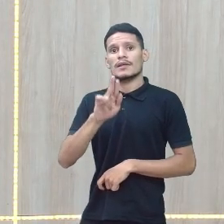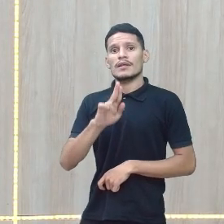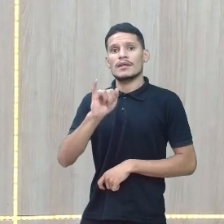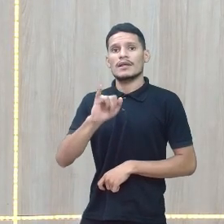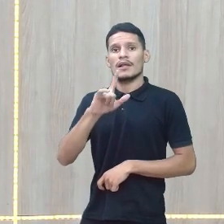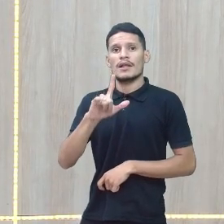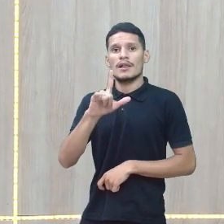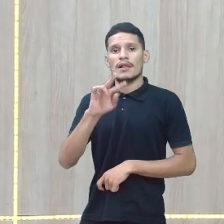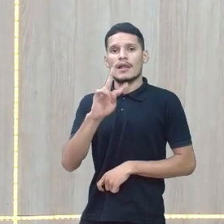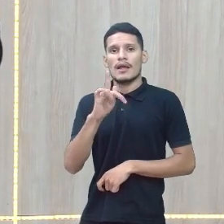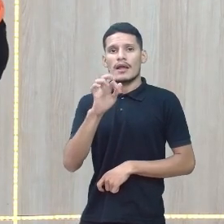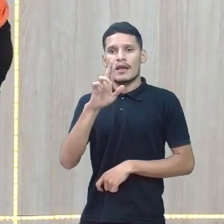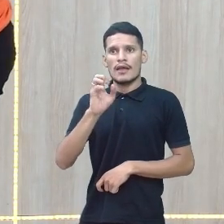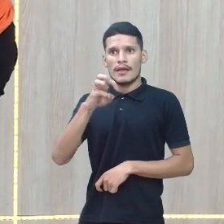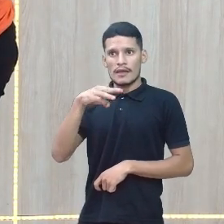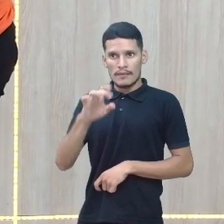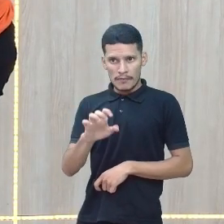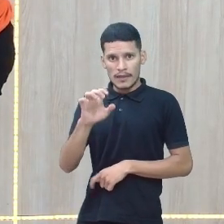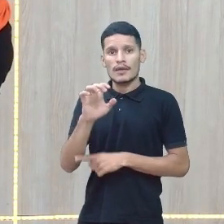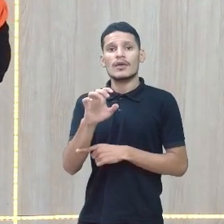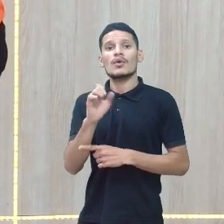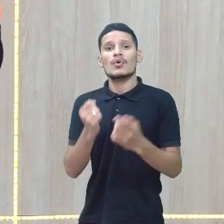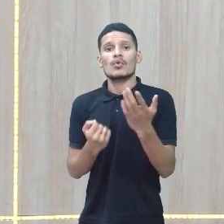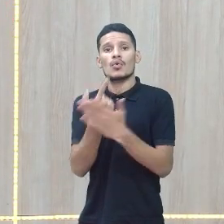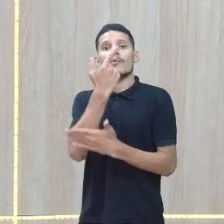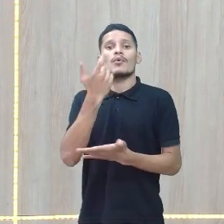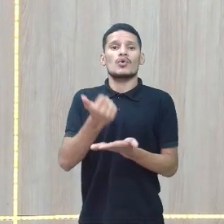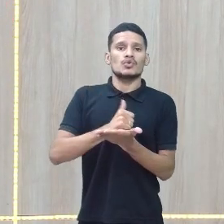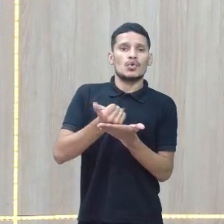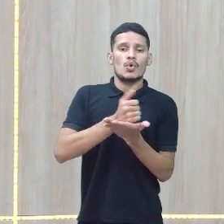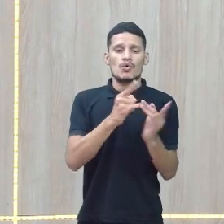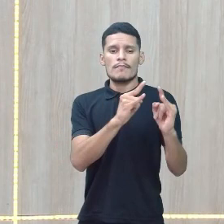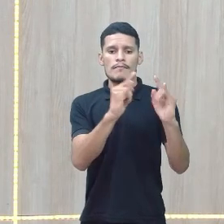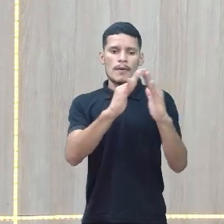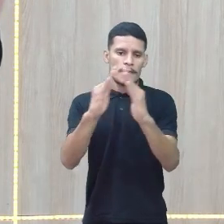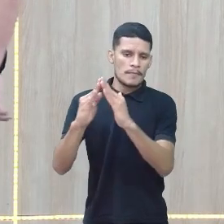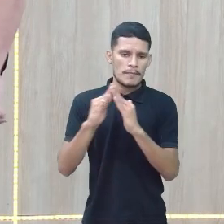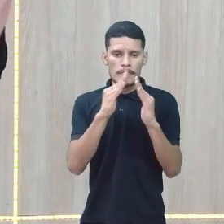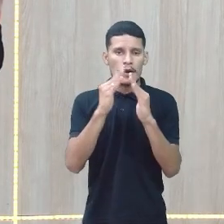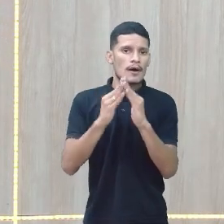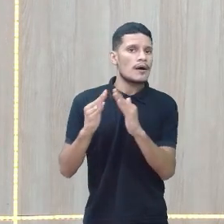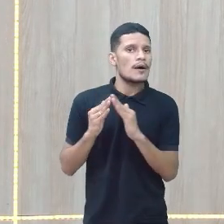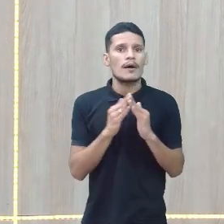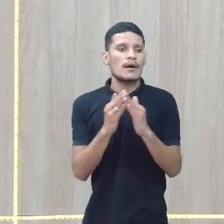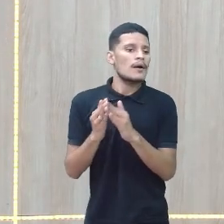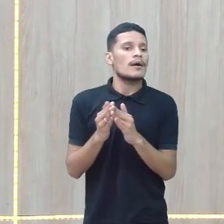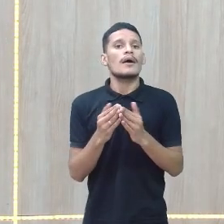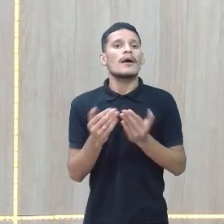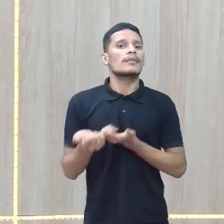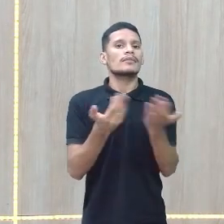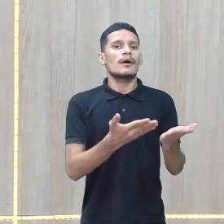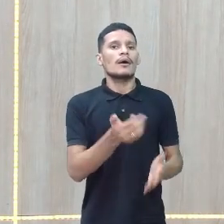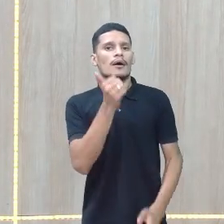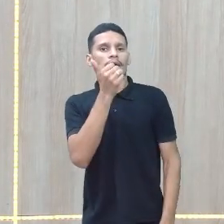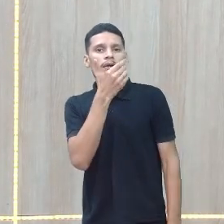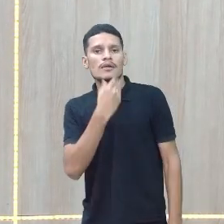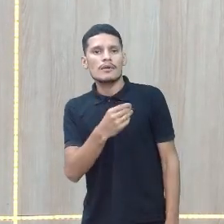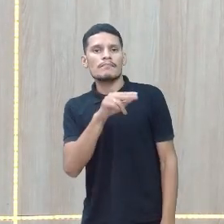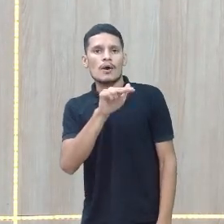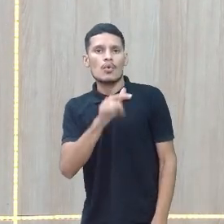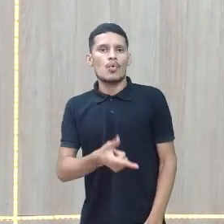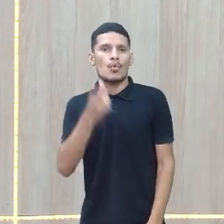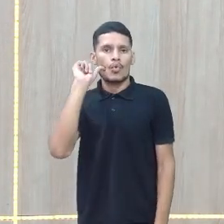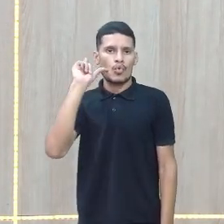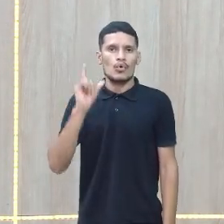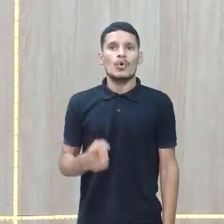um jogo imobiliário para o seu irmão ontem. Vocês percebem que o adjunto adverbial, nós